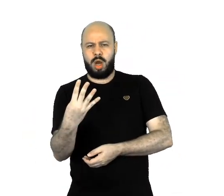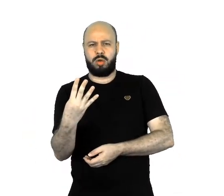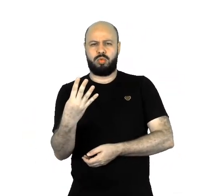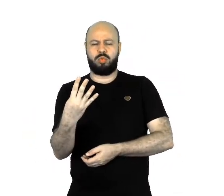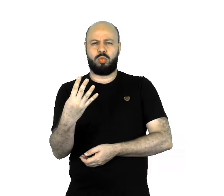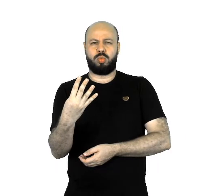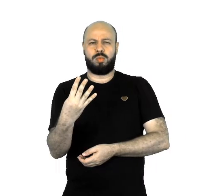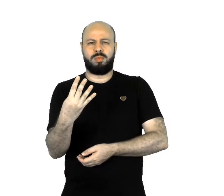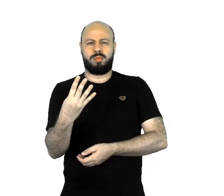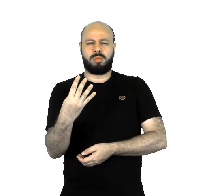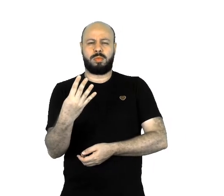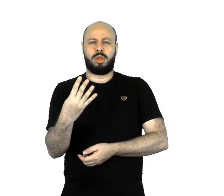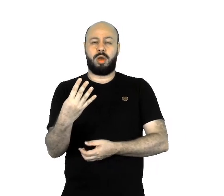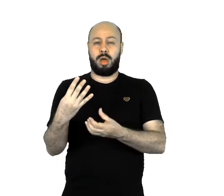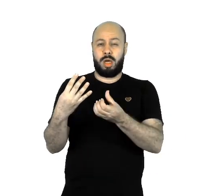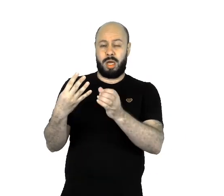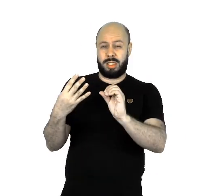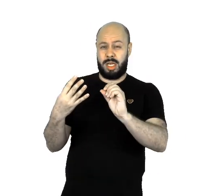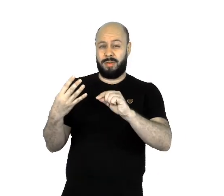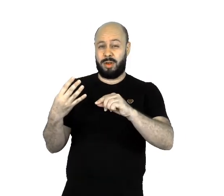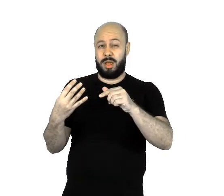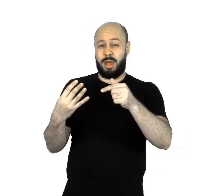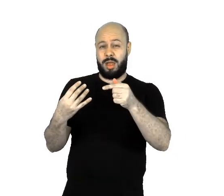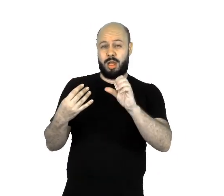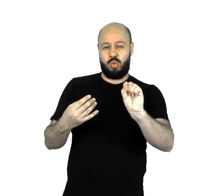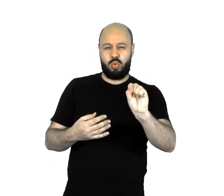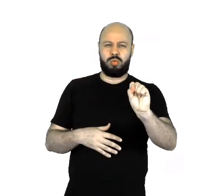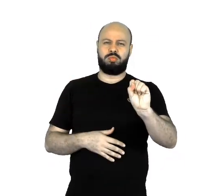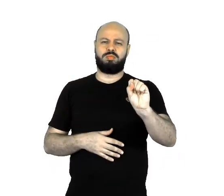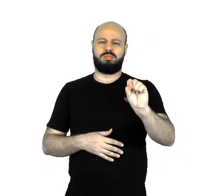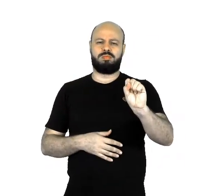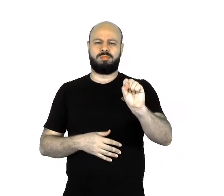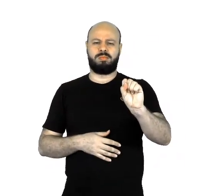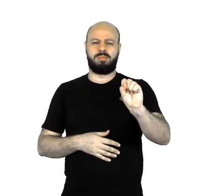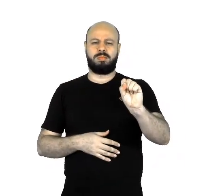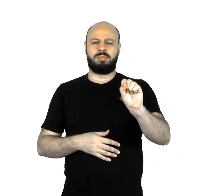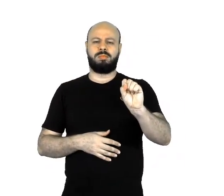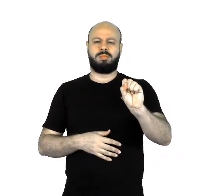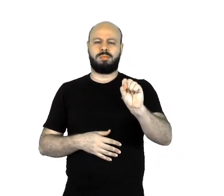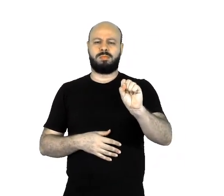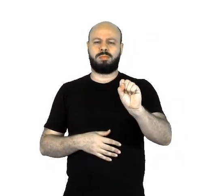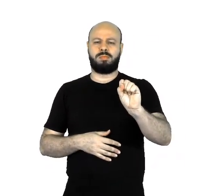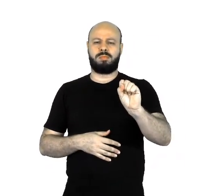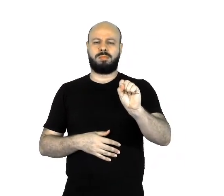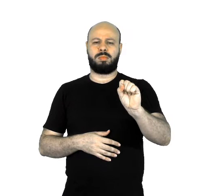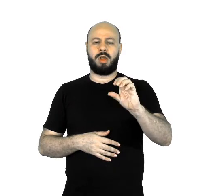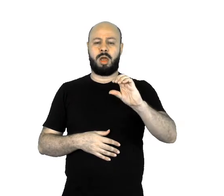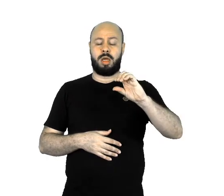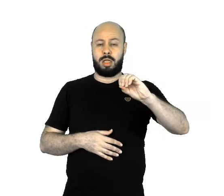4 centésimos. Tem 0,78, né? 78 centésimos.